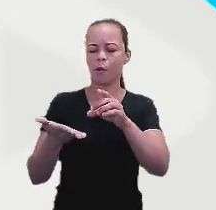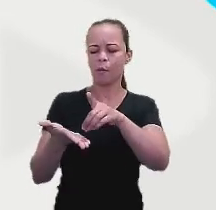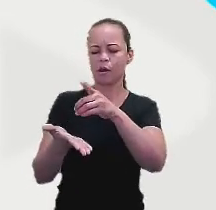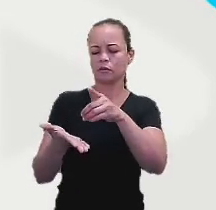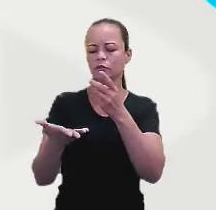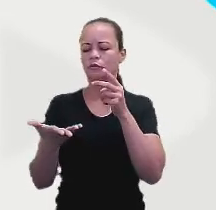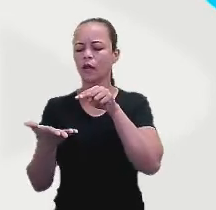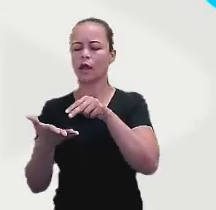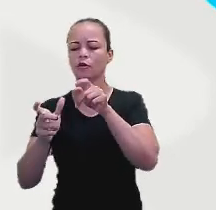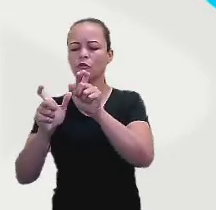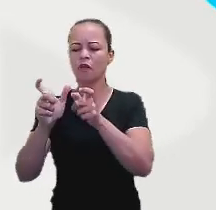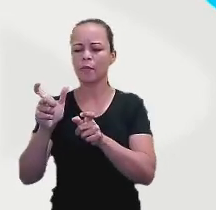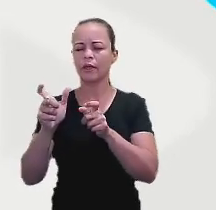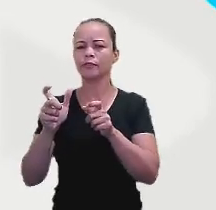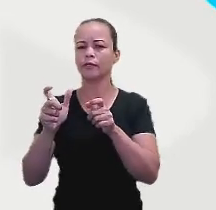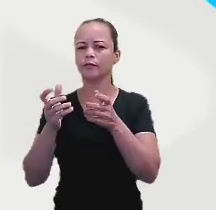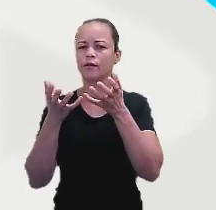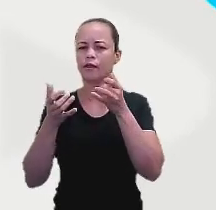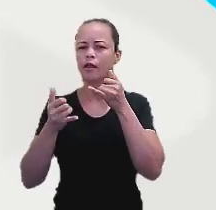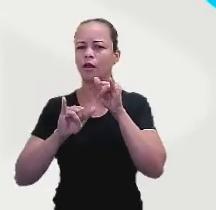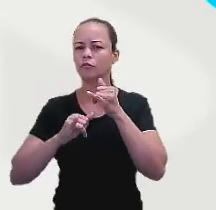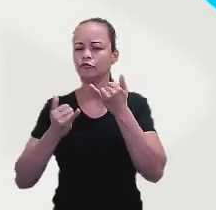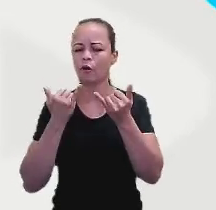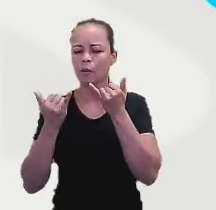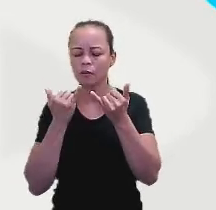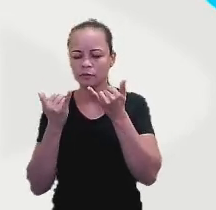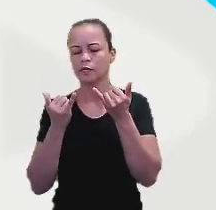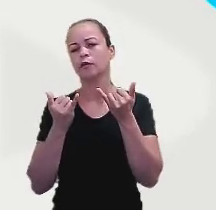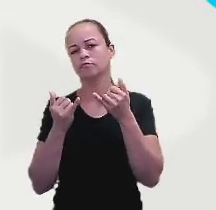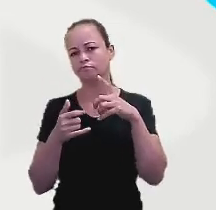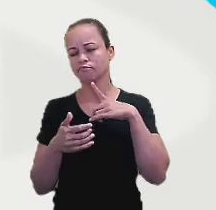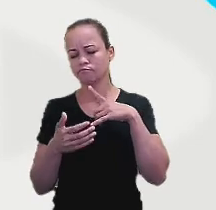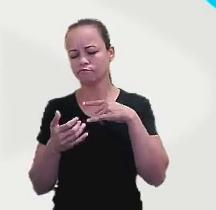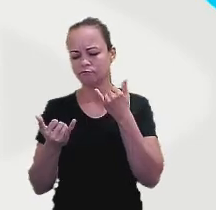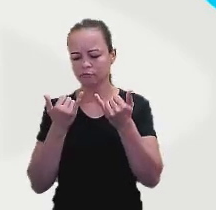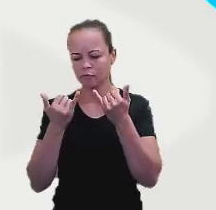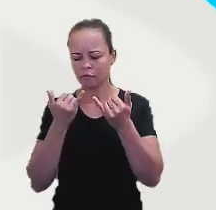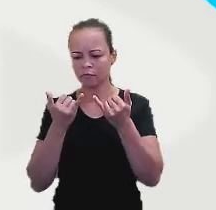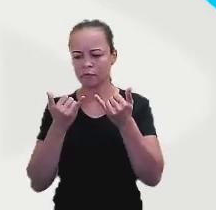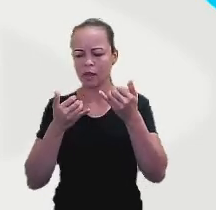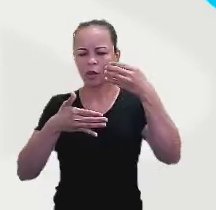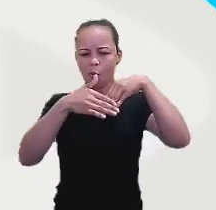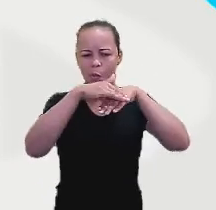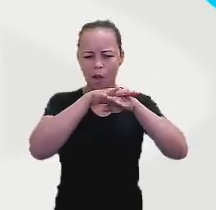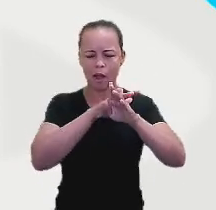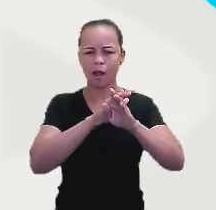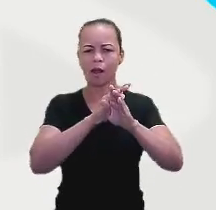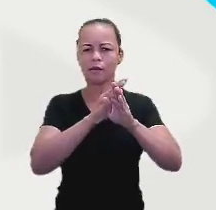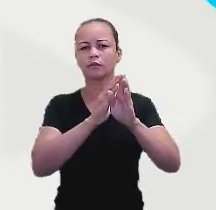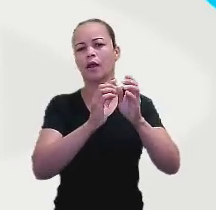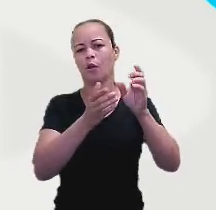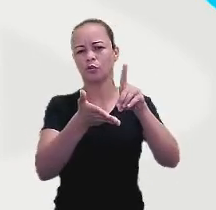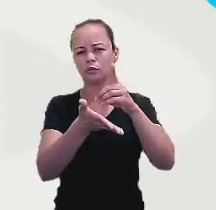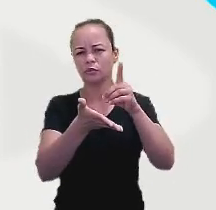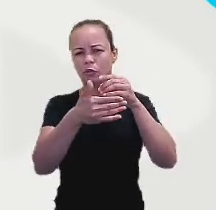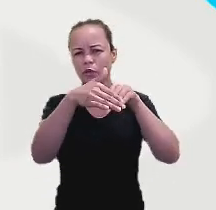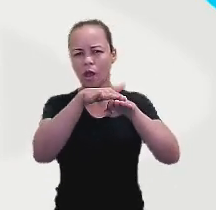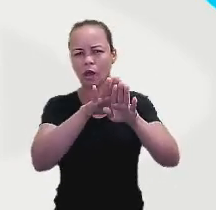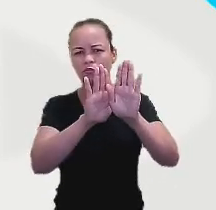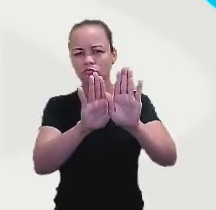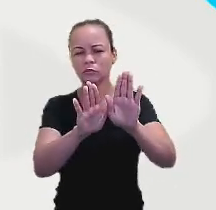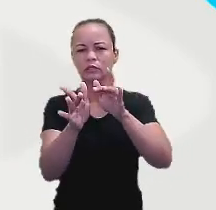saber, a informação, obtém essa informação, guarda o dicionário e volta para onde